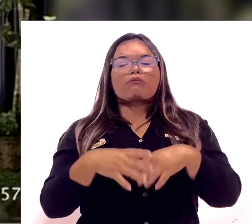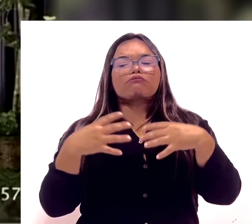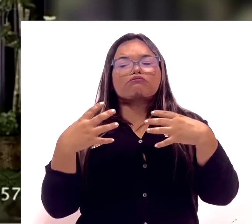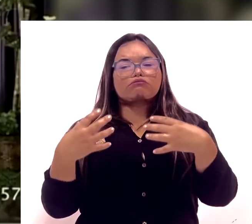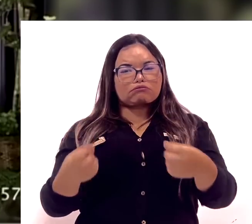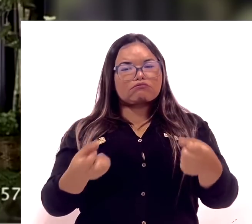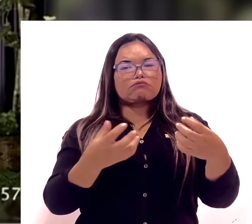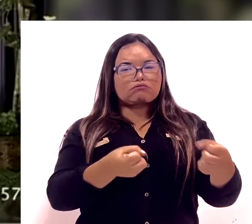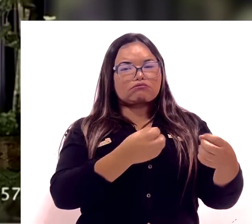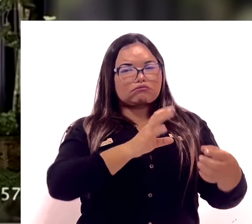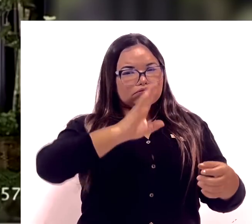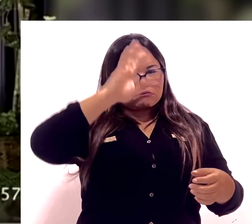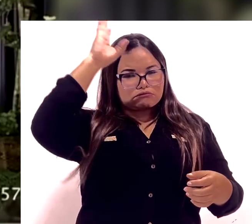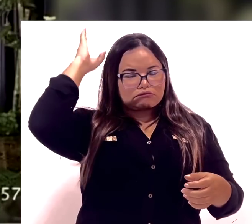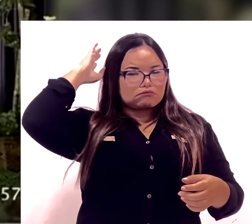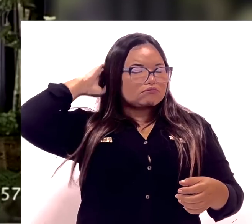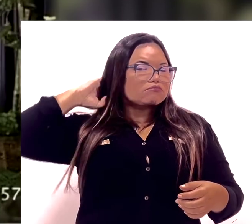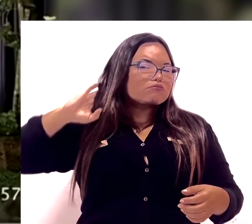líder espiritual.